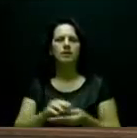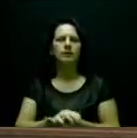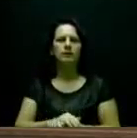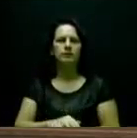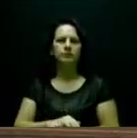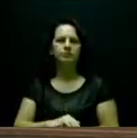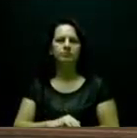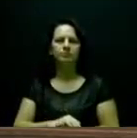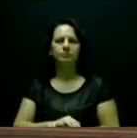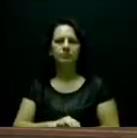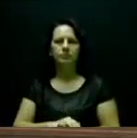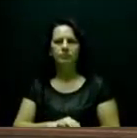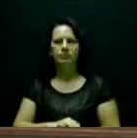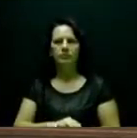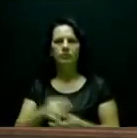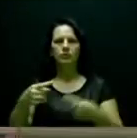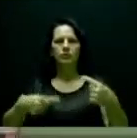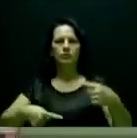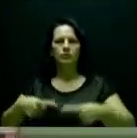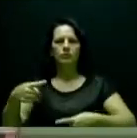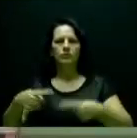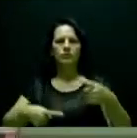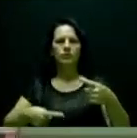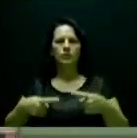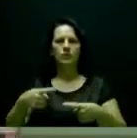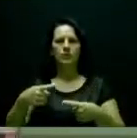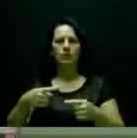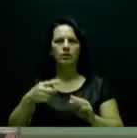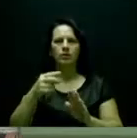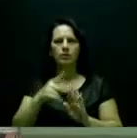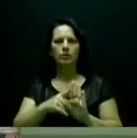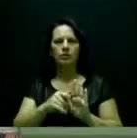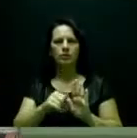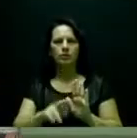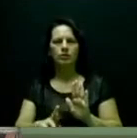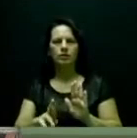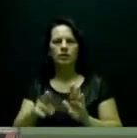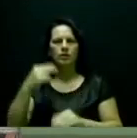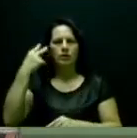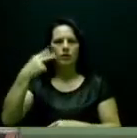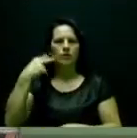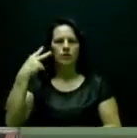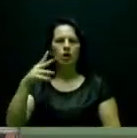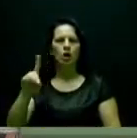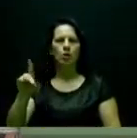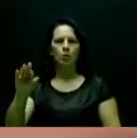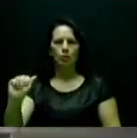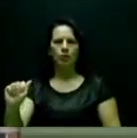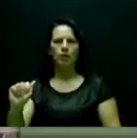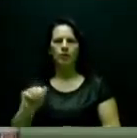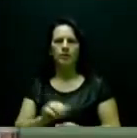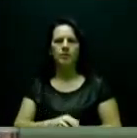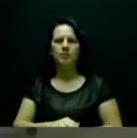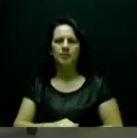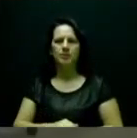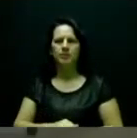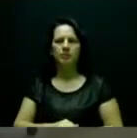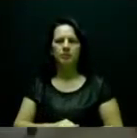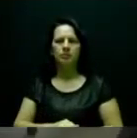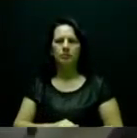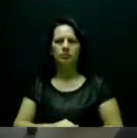membro. Em discussão, parecer, com a palavra, vereador Doda.